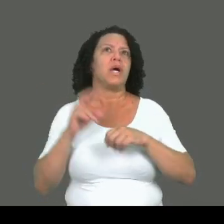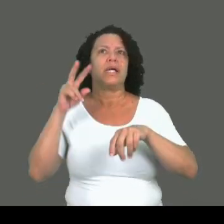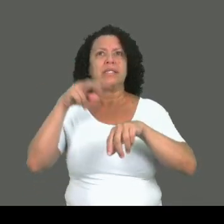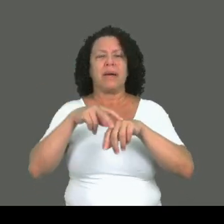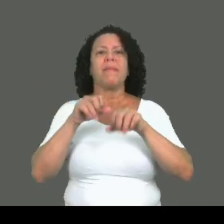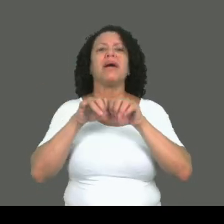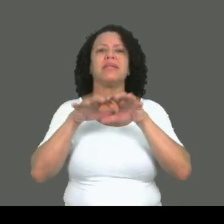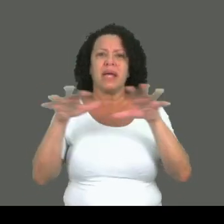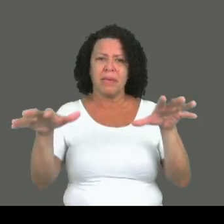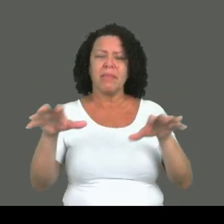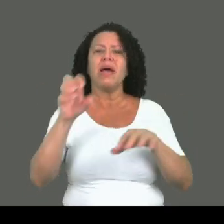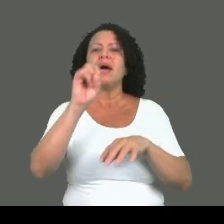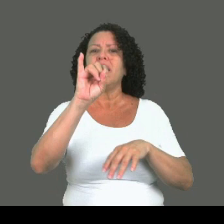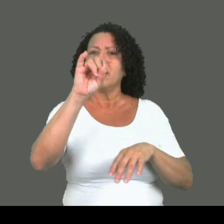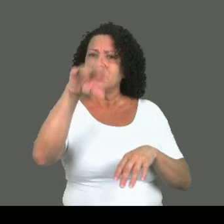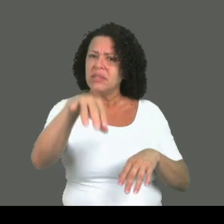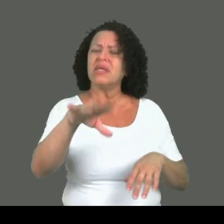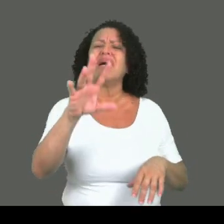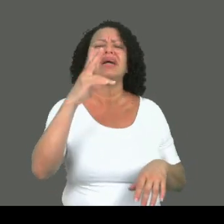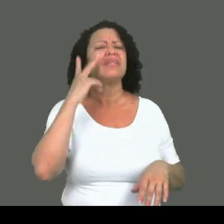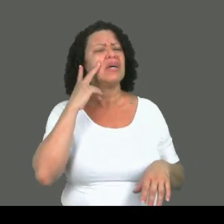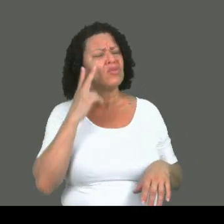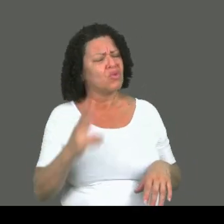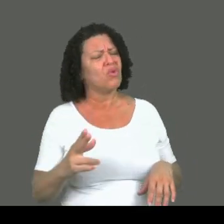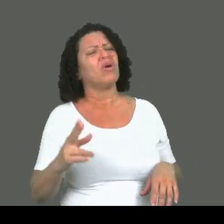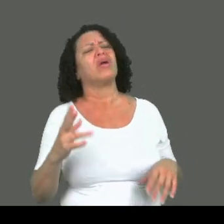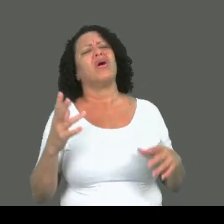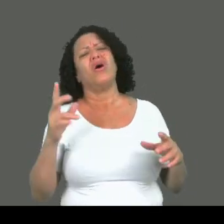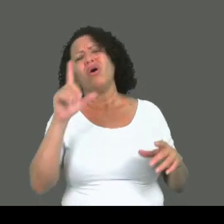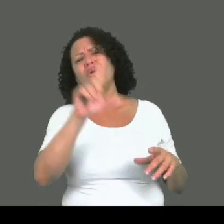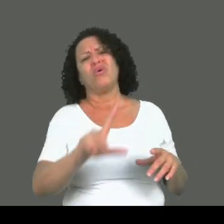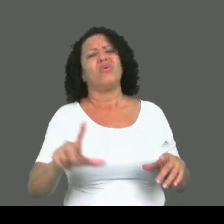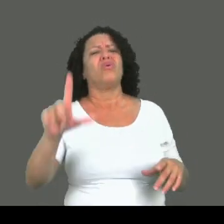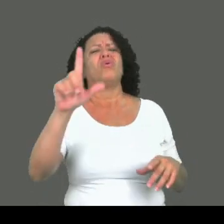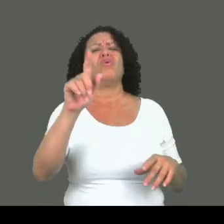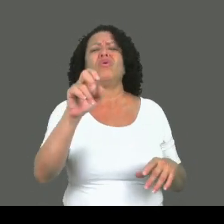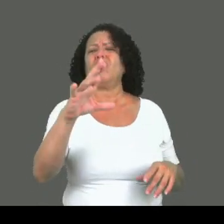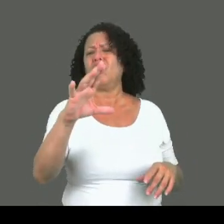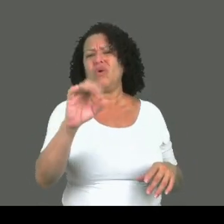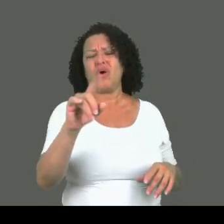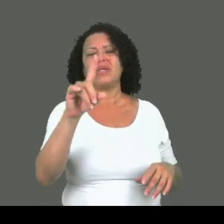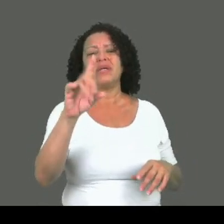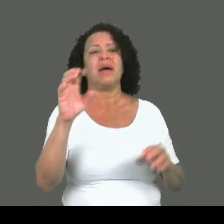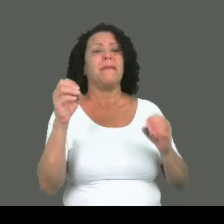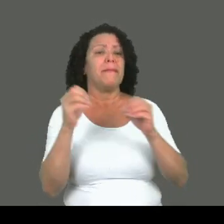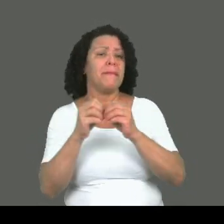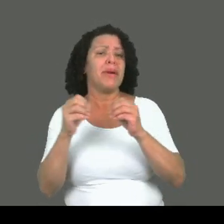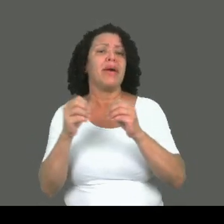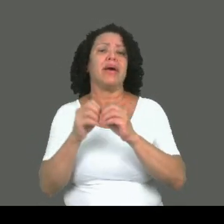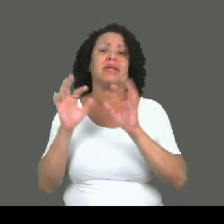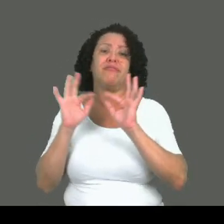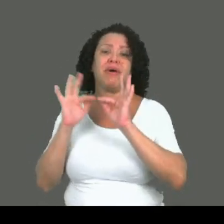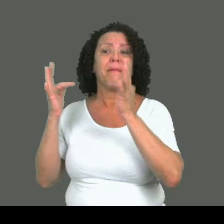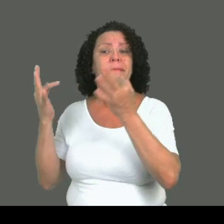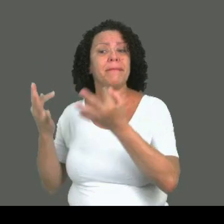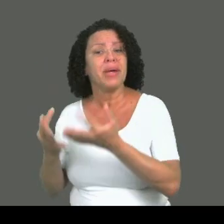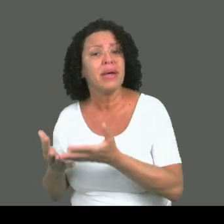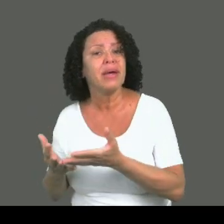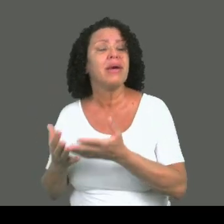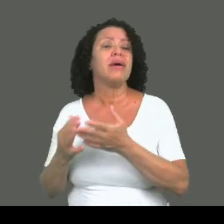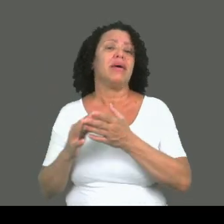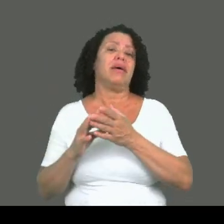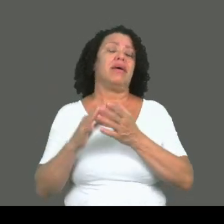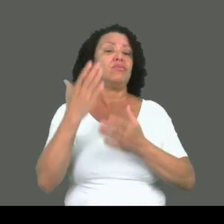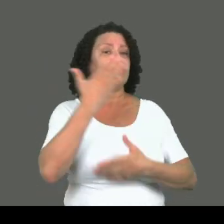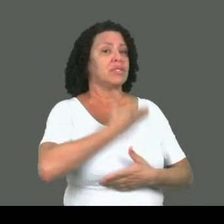pandemia. Sim, é natural sentir ansiedade porque gostaria de estar perto dos familiares, gostaria de estar próximo